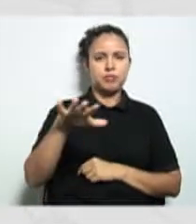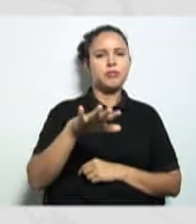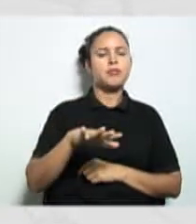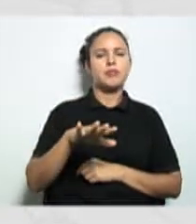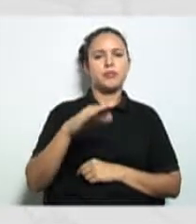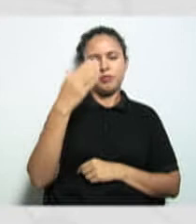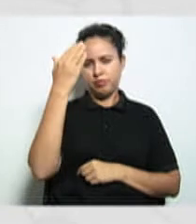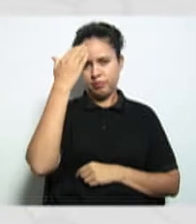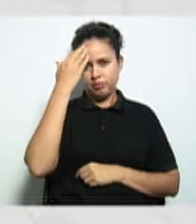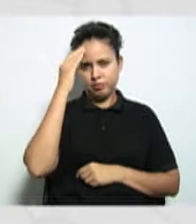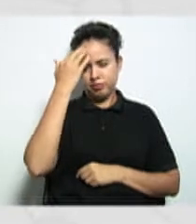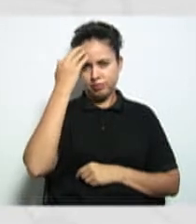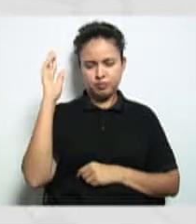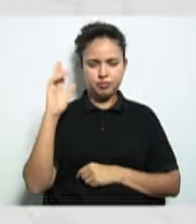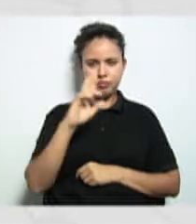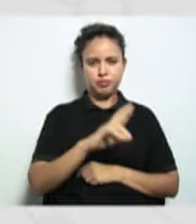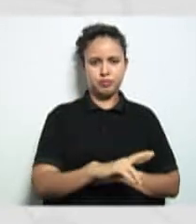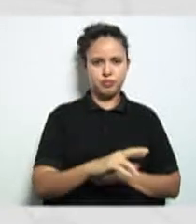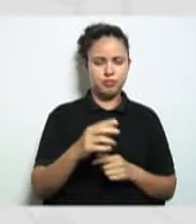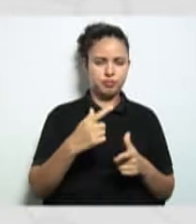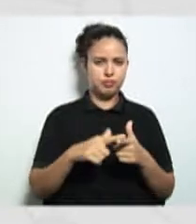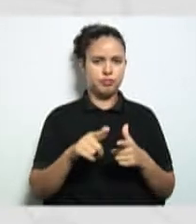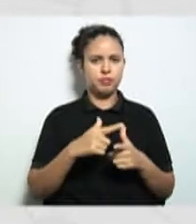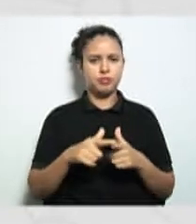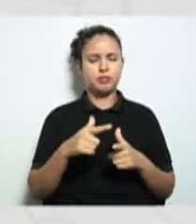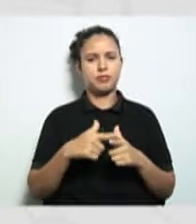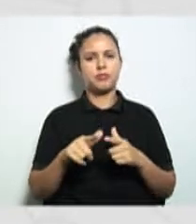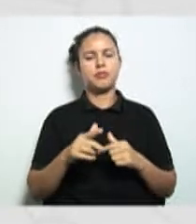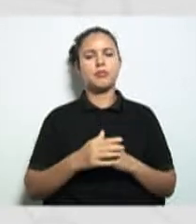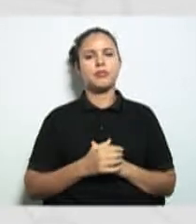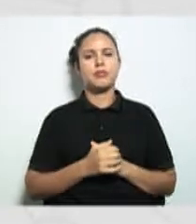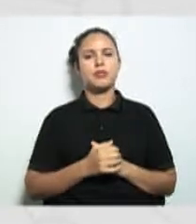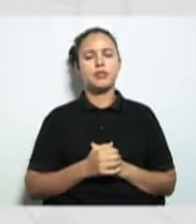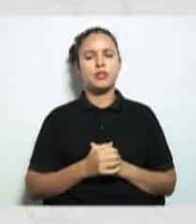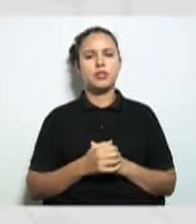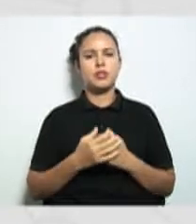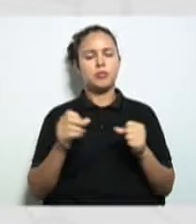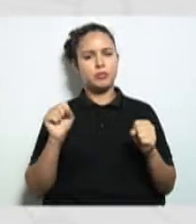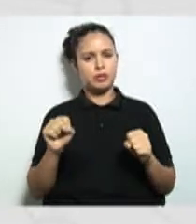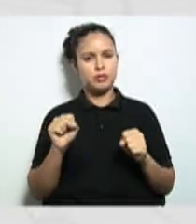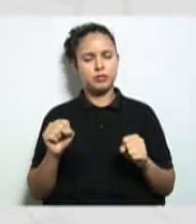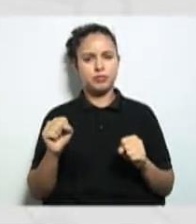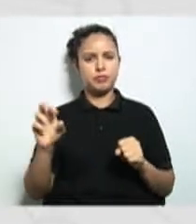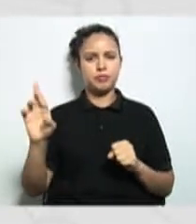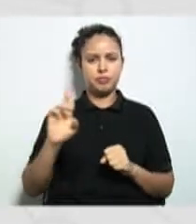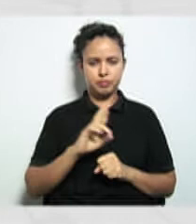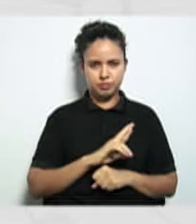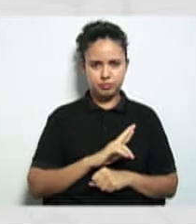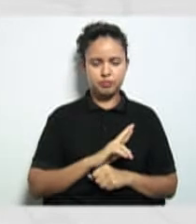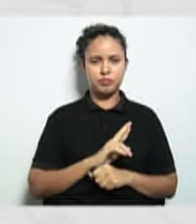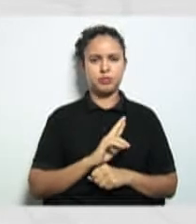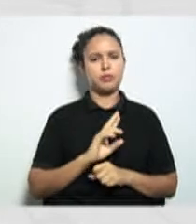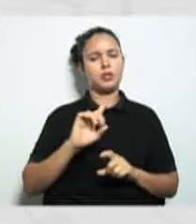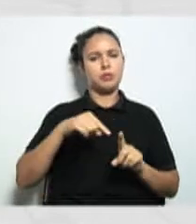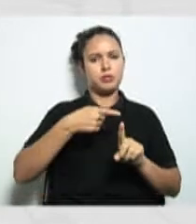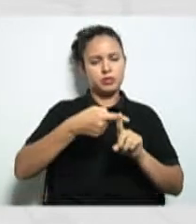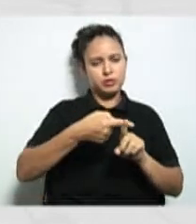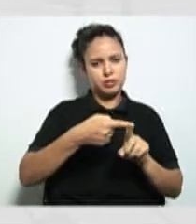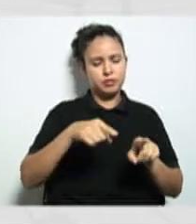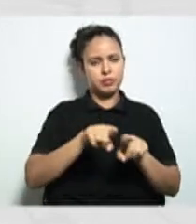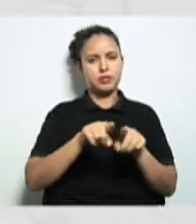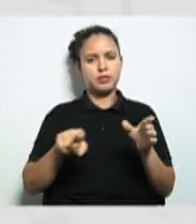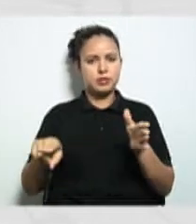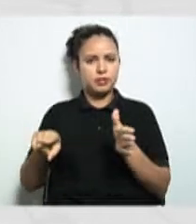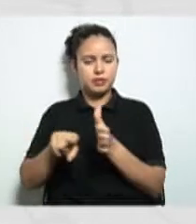essa realidade e responder o meu problema. Então, ele não é uma fórmula. Eu posso ter respostas positivas e negativas. As respostas podem